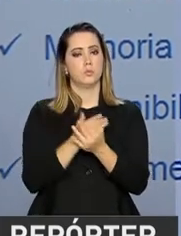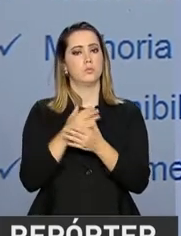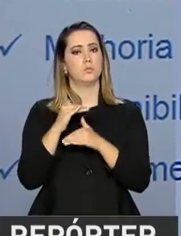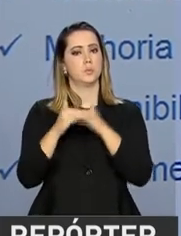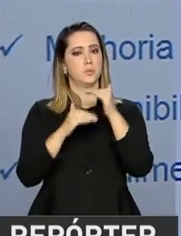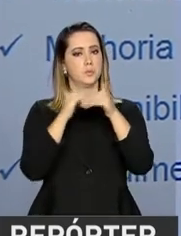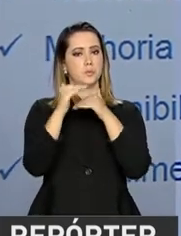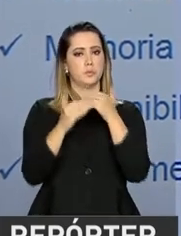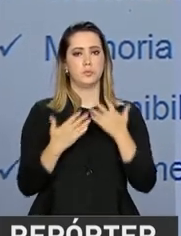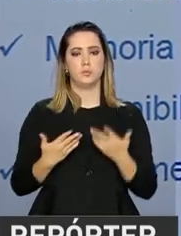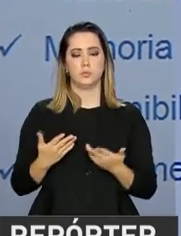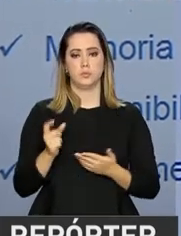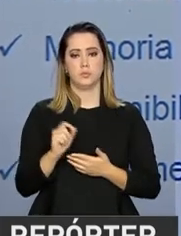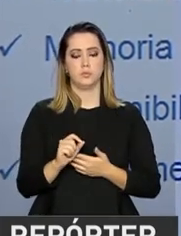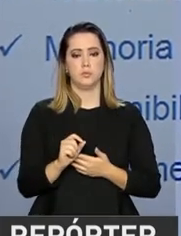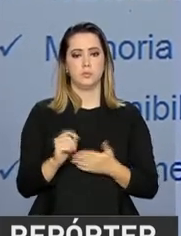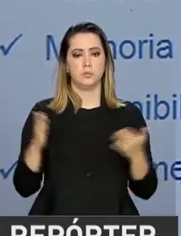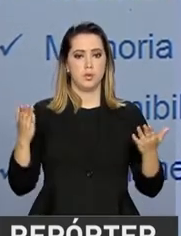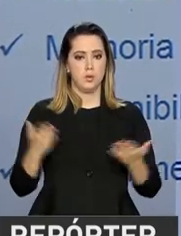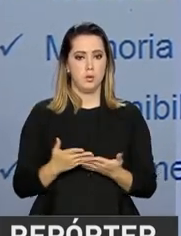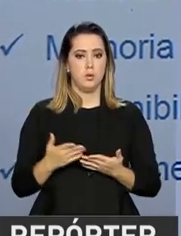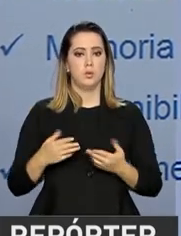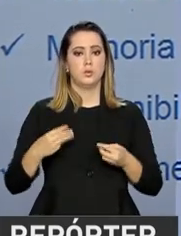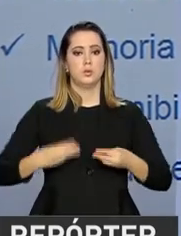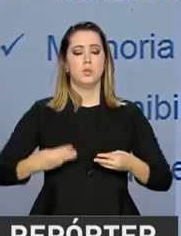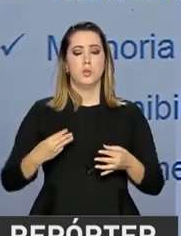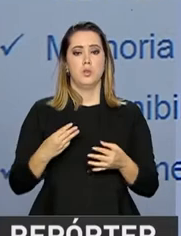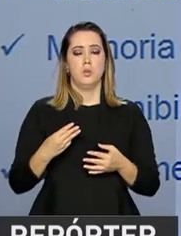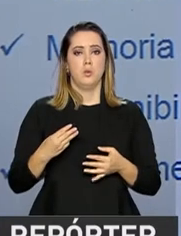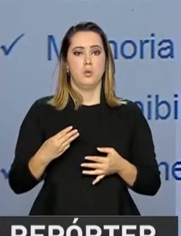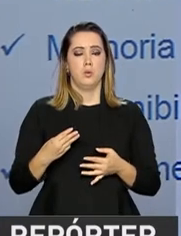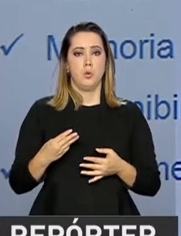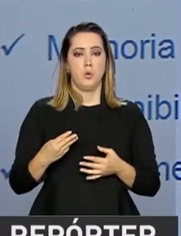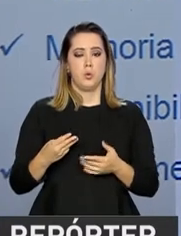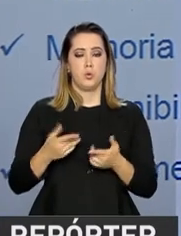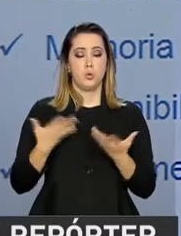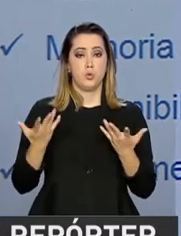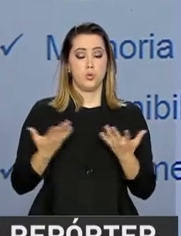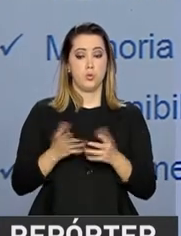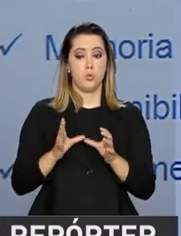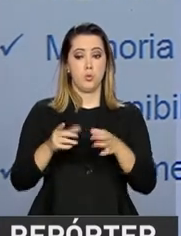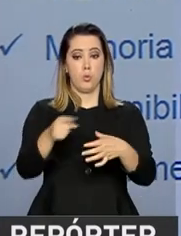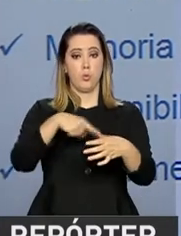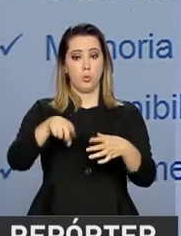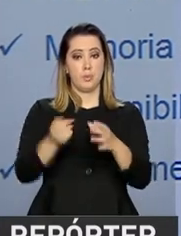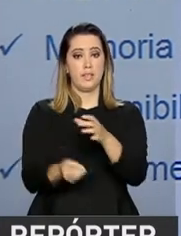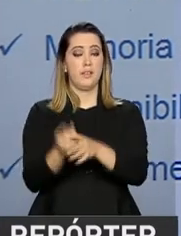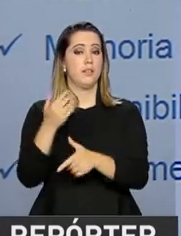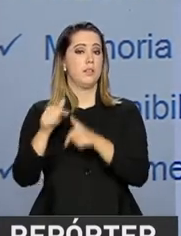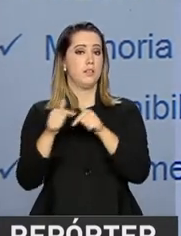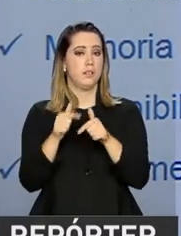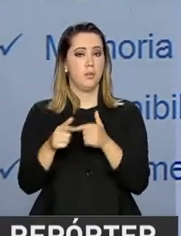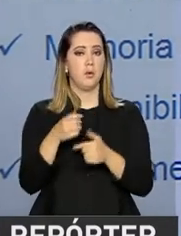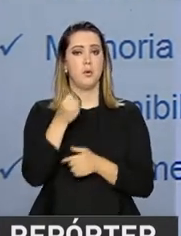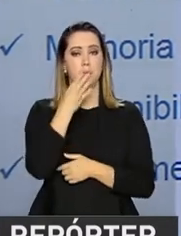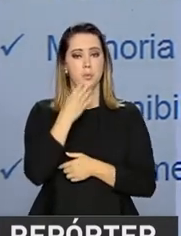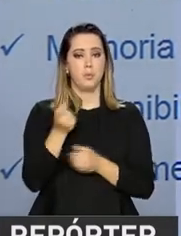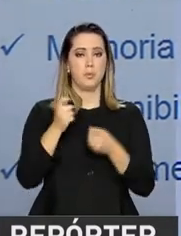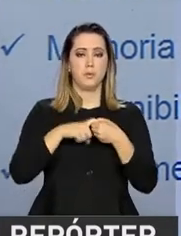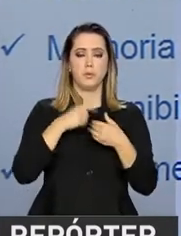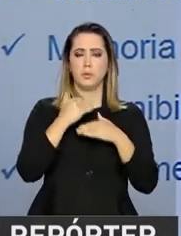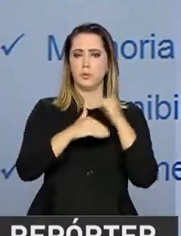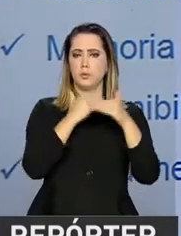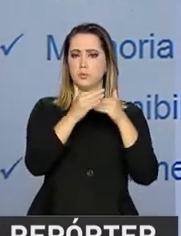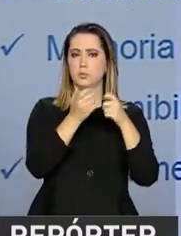no mercado de trabalho reagiu de maneira muito positiva a esse processo de retomada do crescimento